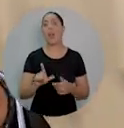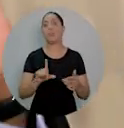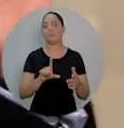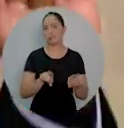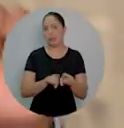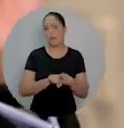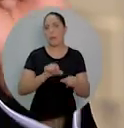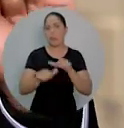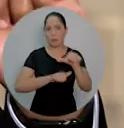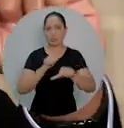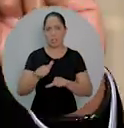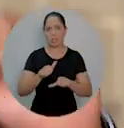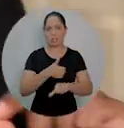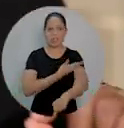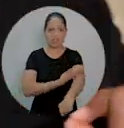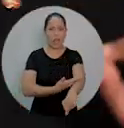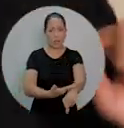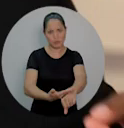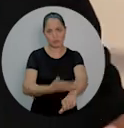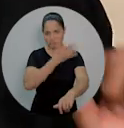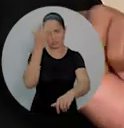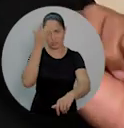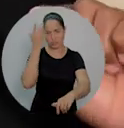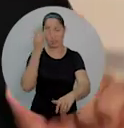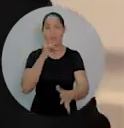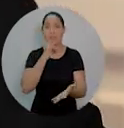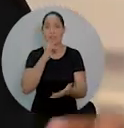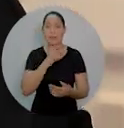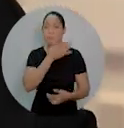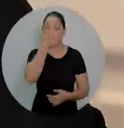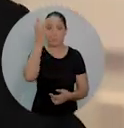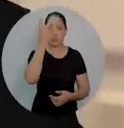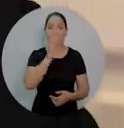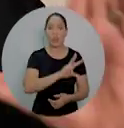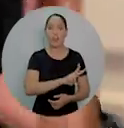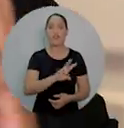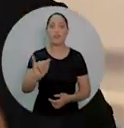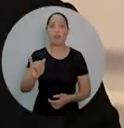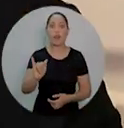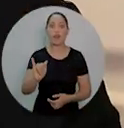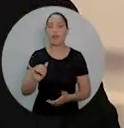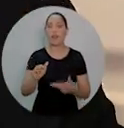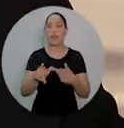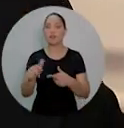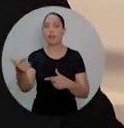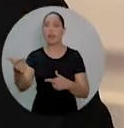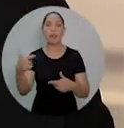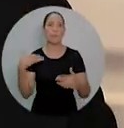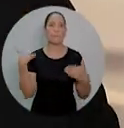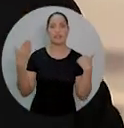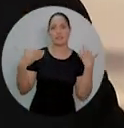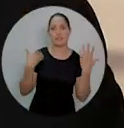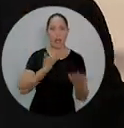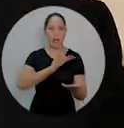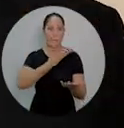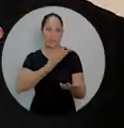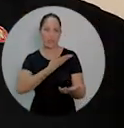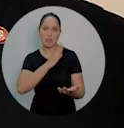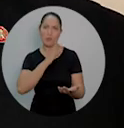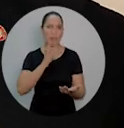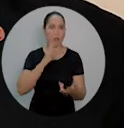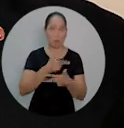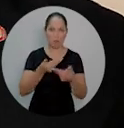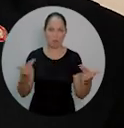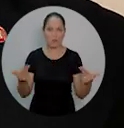pessoas estão mudando o hábito. Então o que acontece? Quantas vezes a pessoa sai para o happy hour, não sai com seu carro,